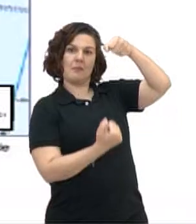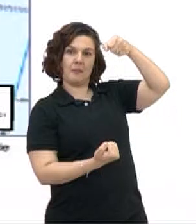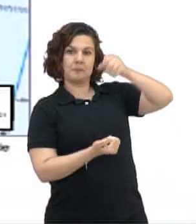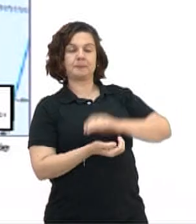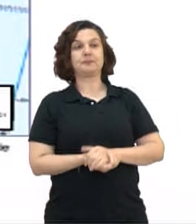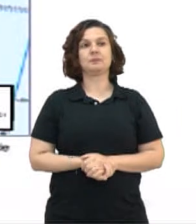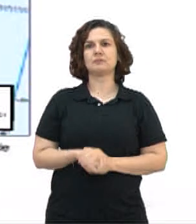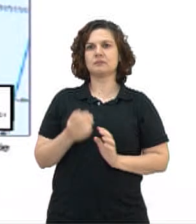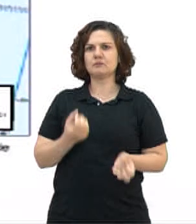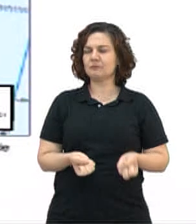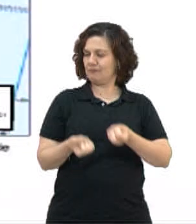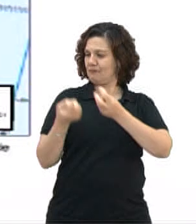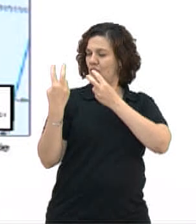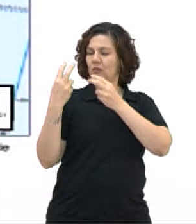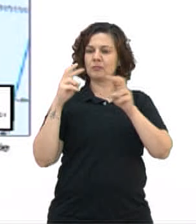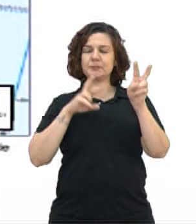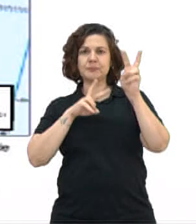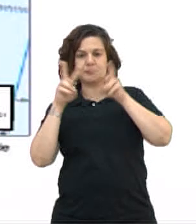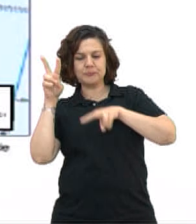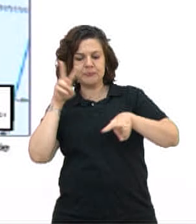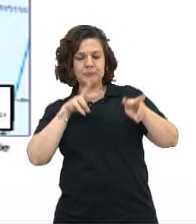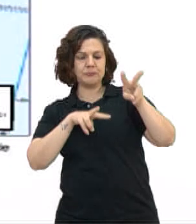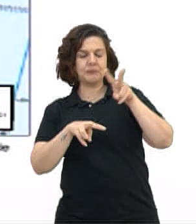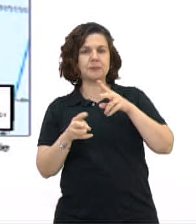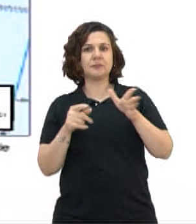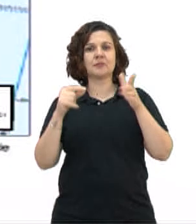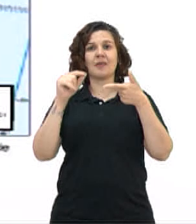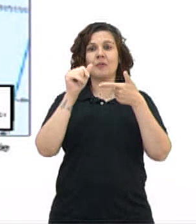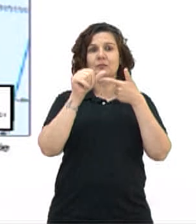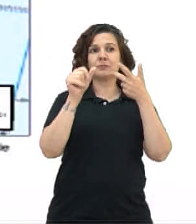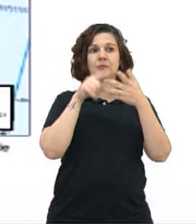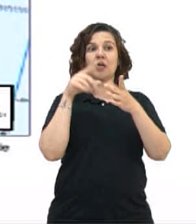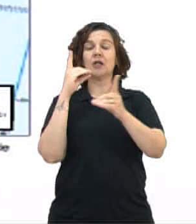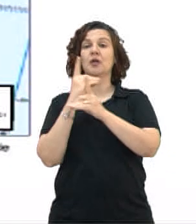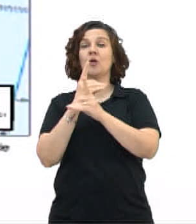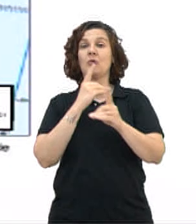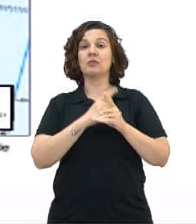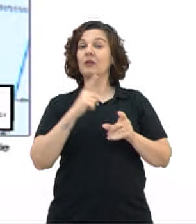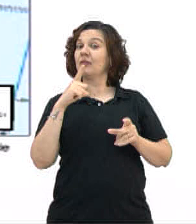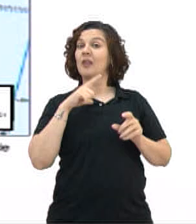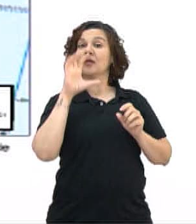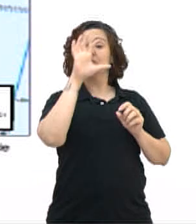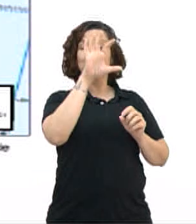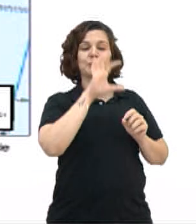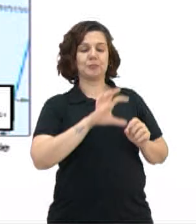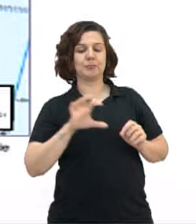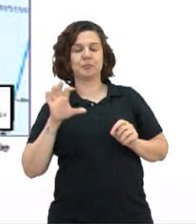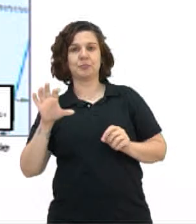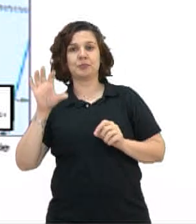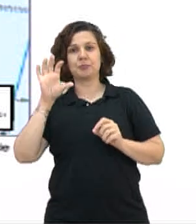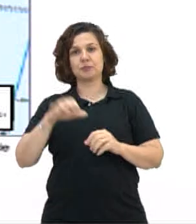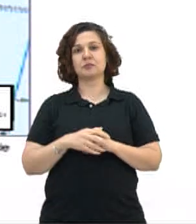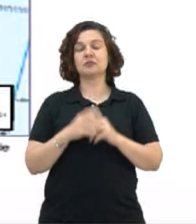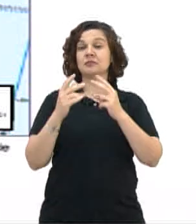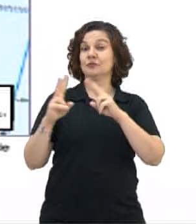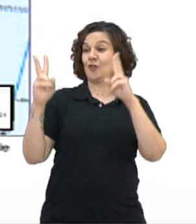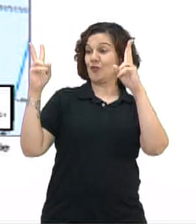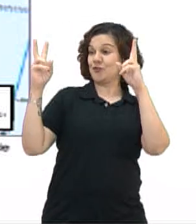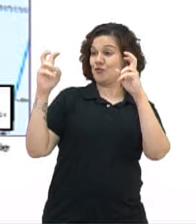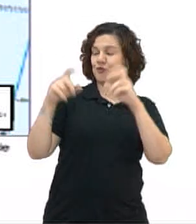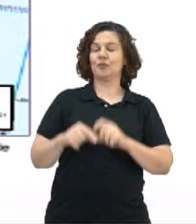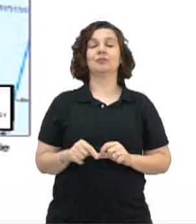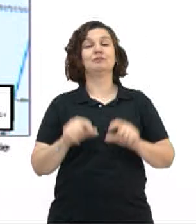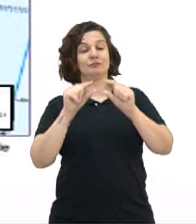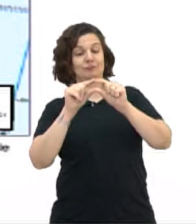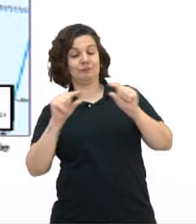observe um pouco esse mapa que está aí na tela e que você tente identificar os elementos que o compõem, que você indique onde está o título, aonde está a